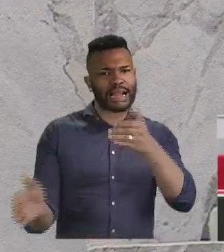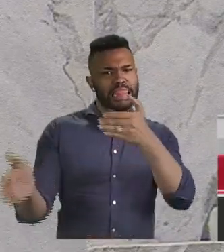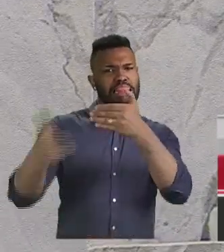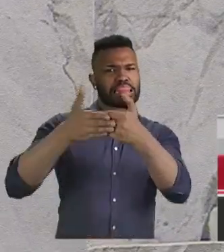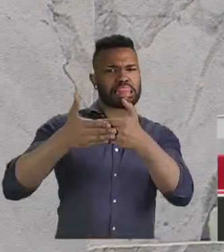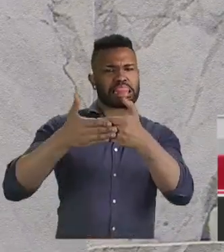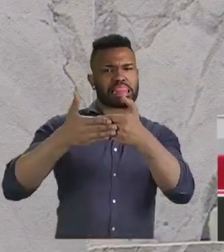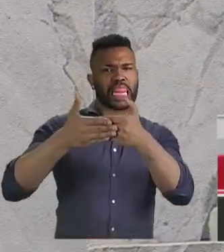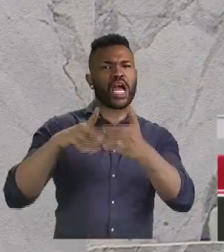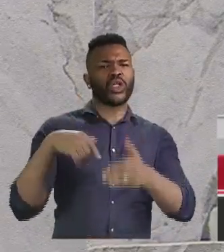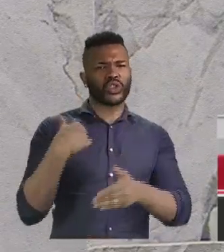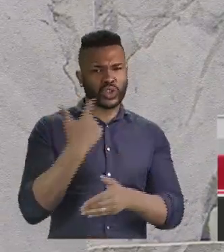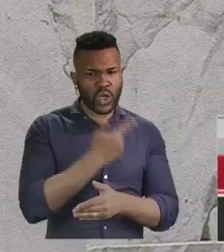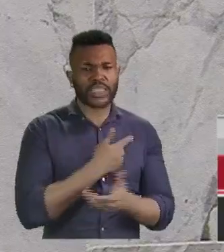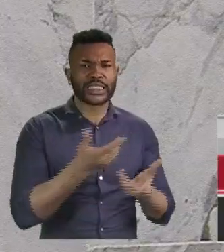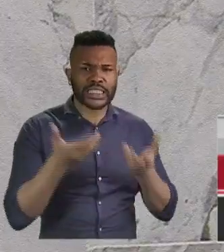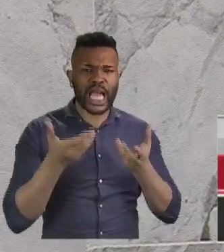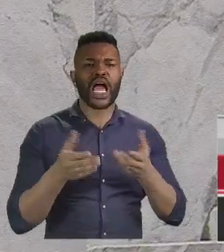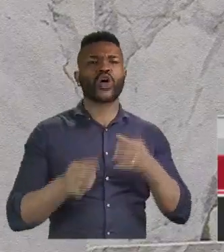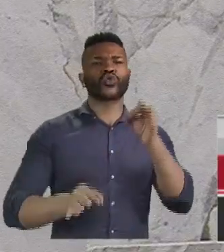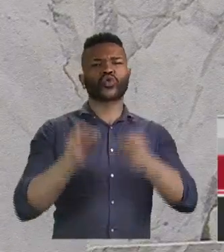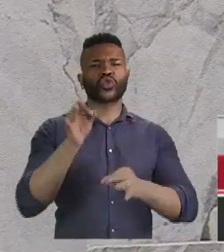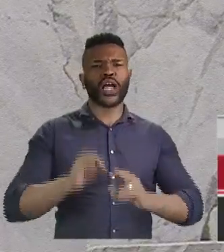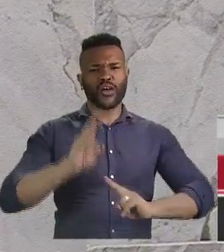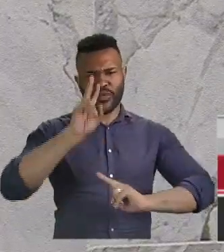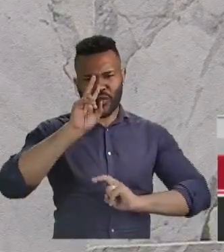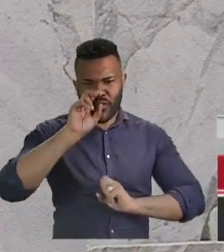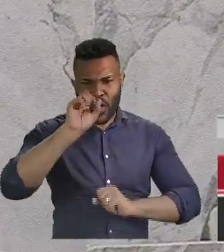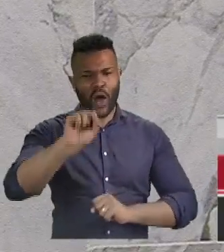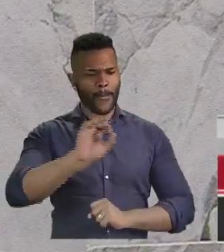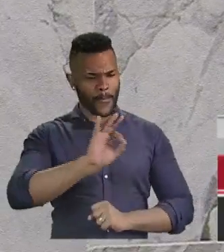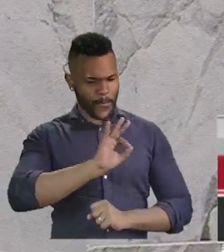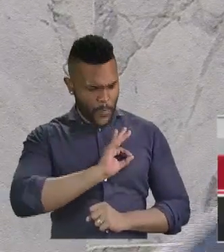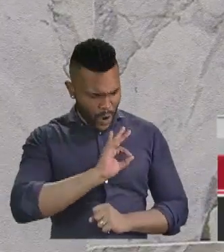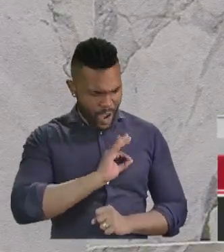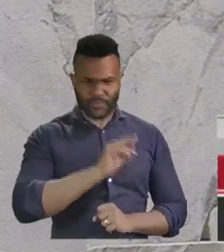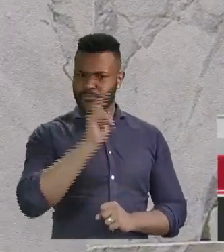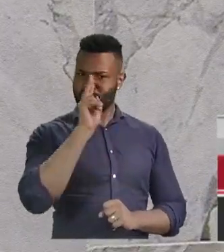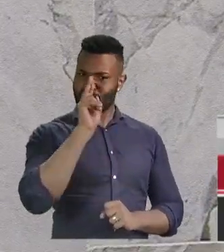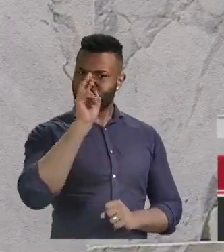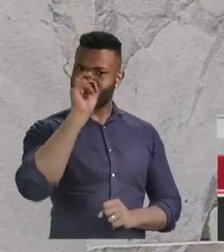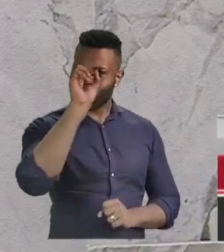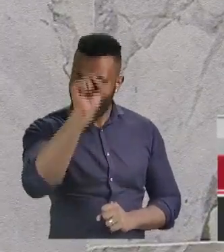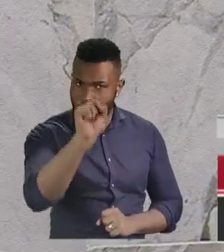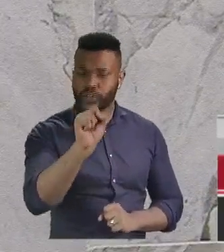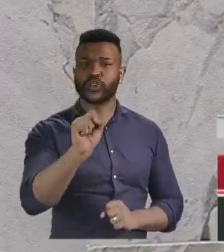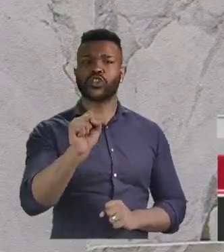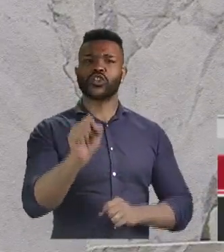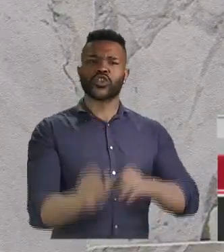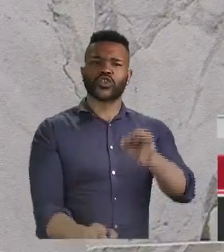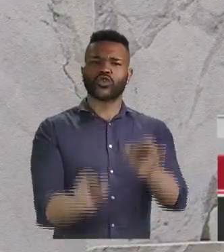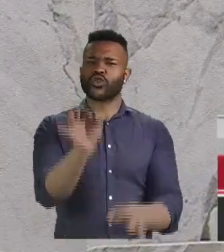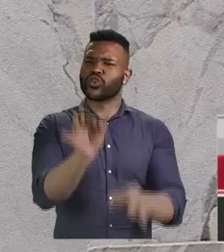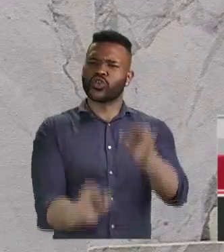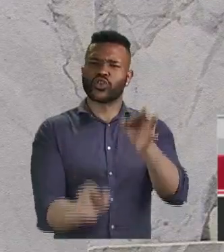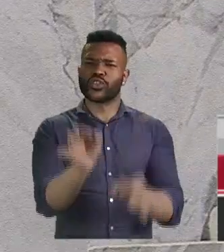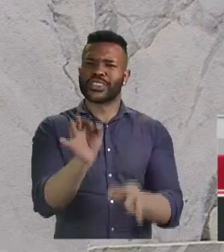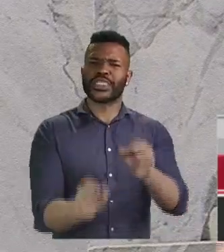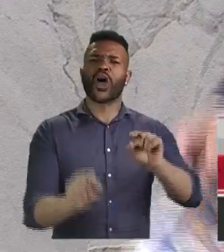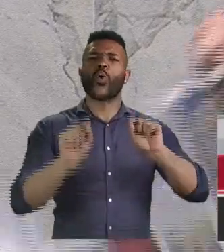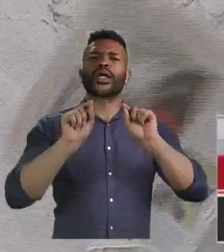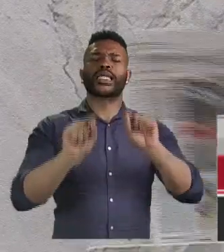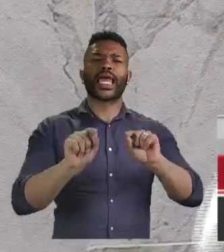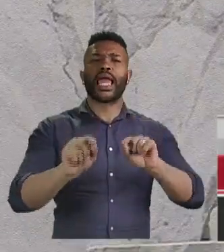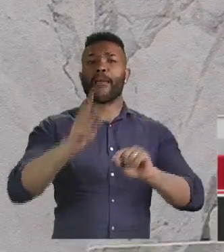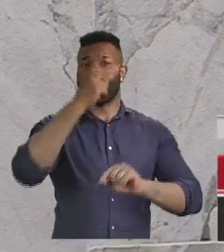contrário, nós somos favoráveis a um judiciário forte, a uma polícia forte, a um judiciário que faça com que